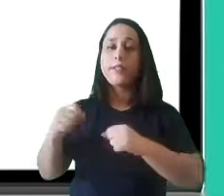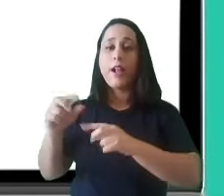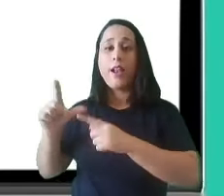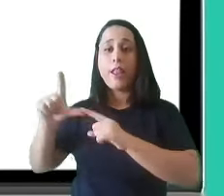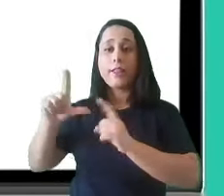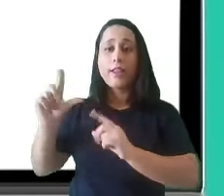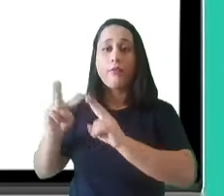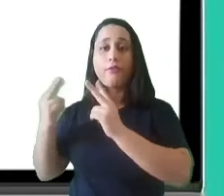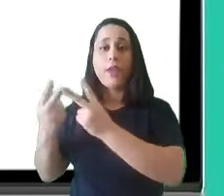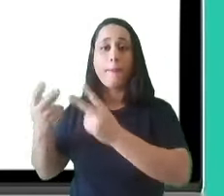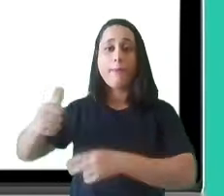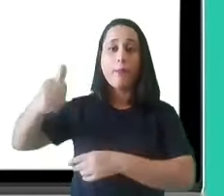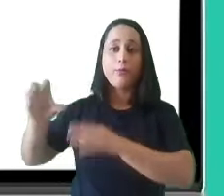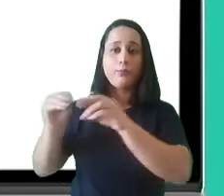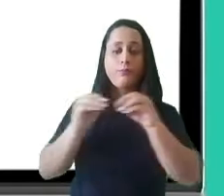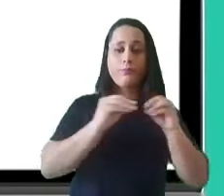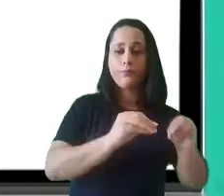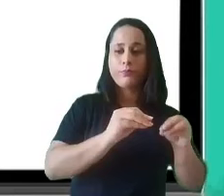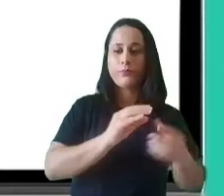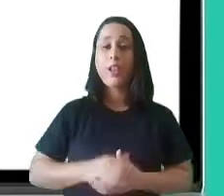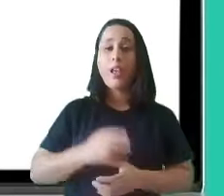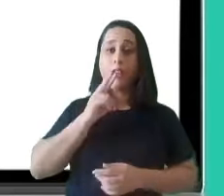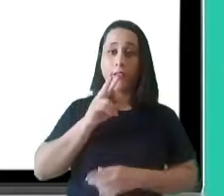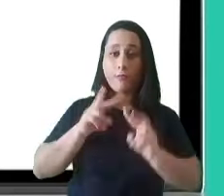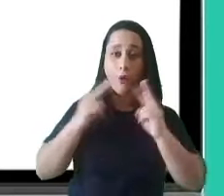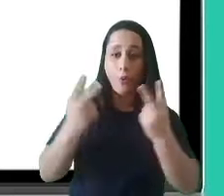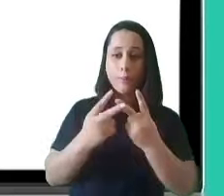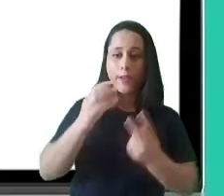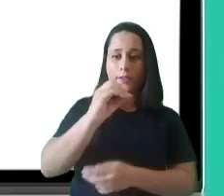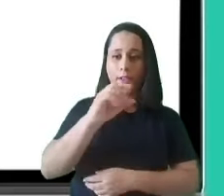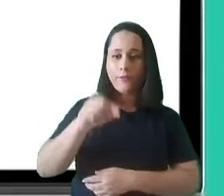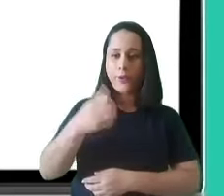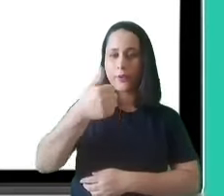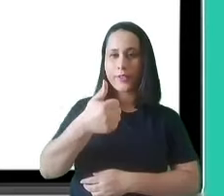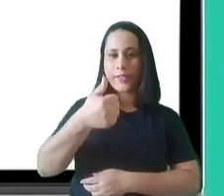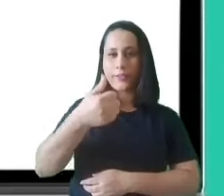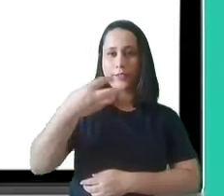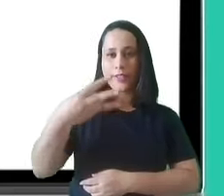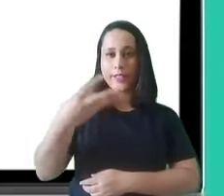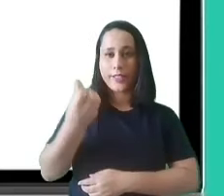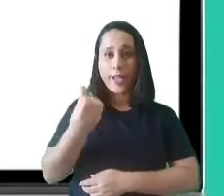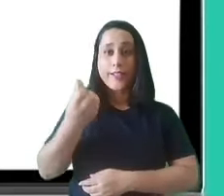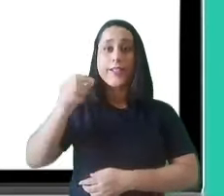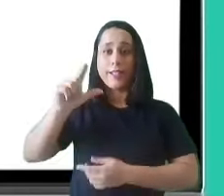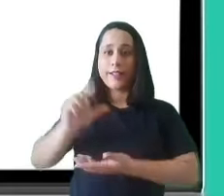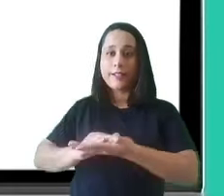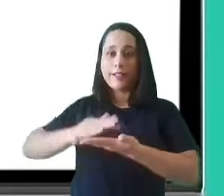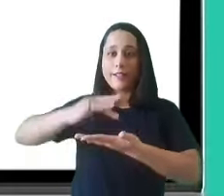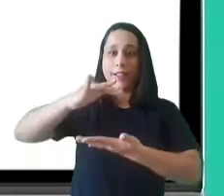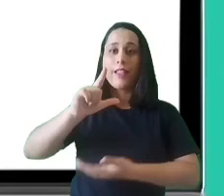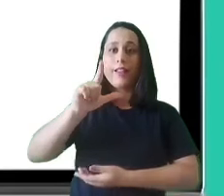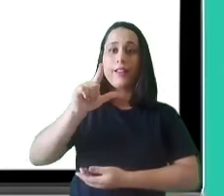Substituindo os valores, invertendo, colocando a incógnita no primeiro membro,